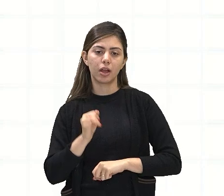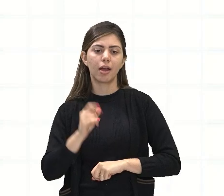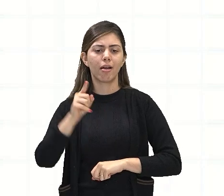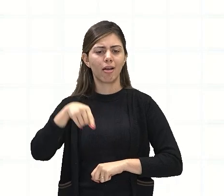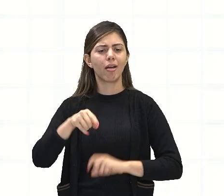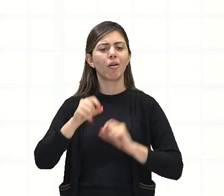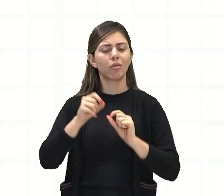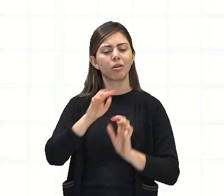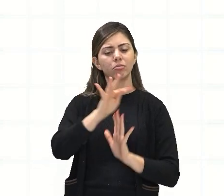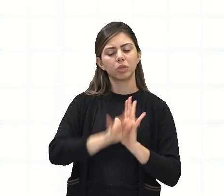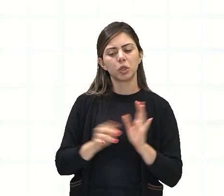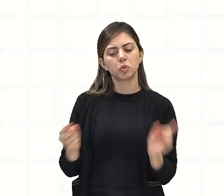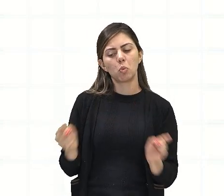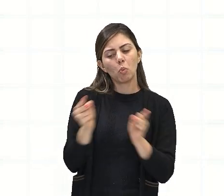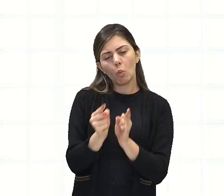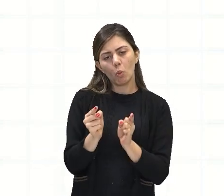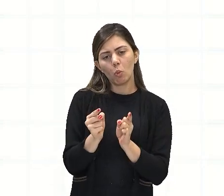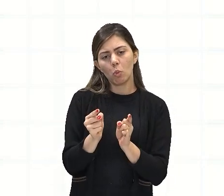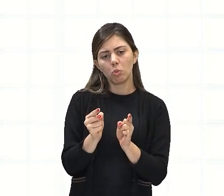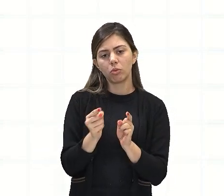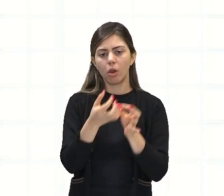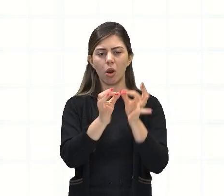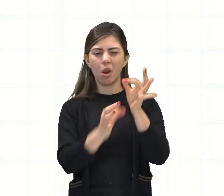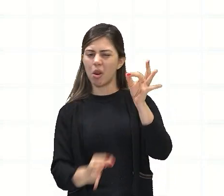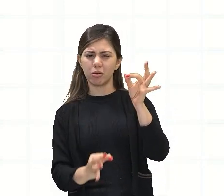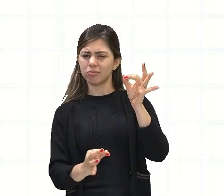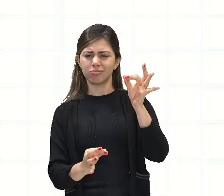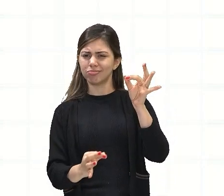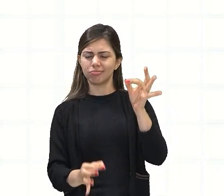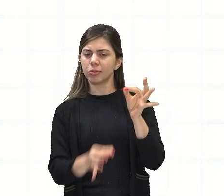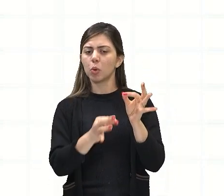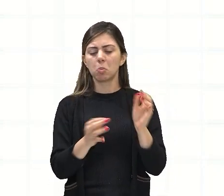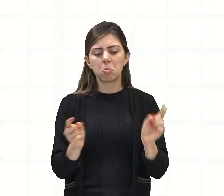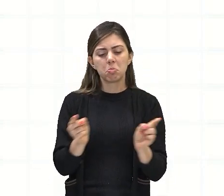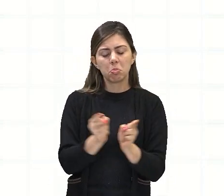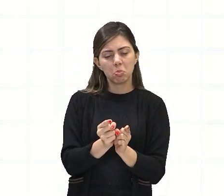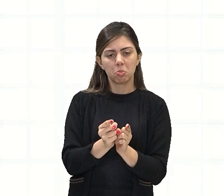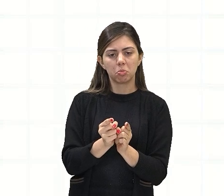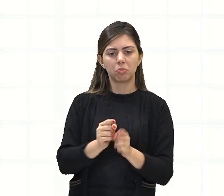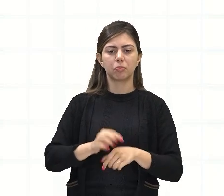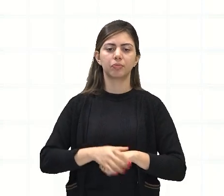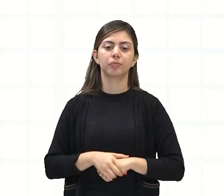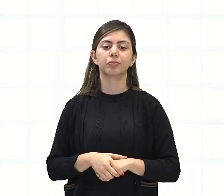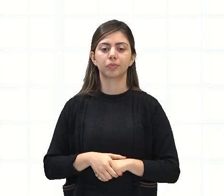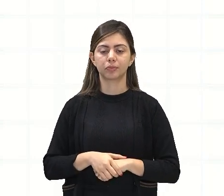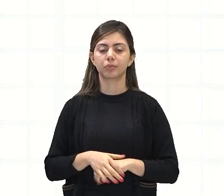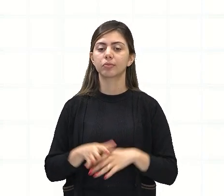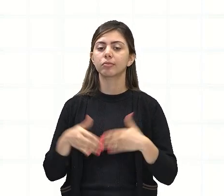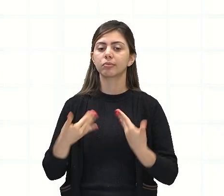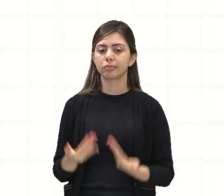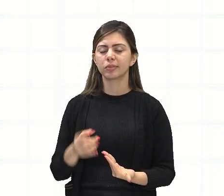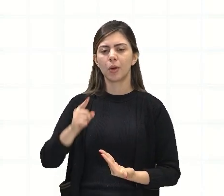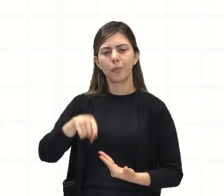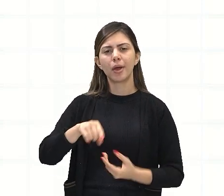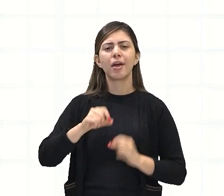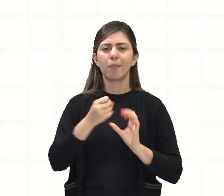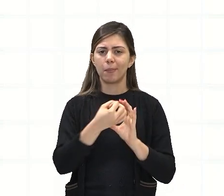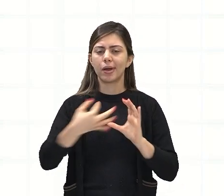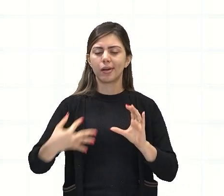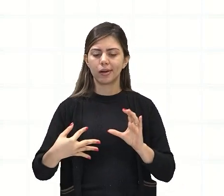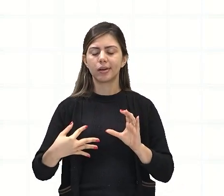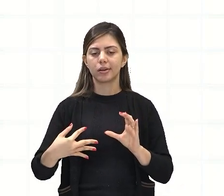relativamente curta, é um texto, né, relativamente curto. Então, é uma de suas